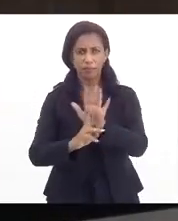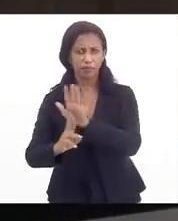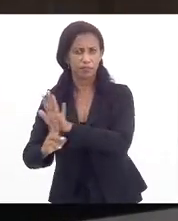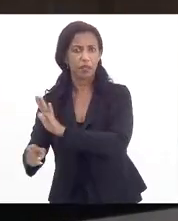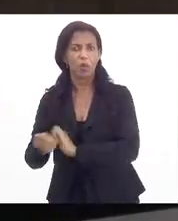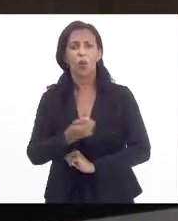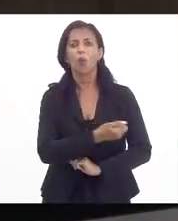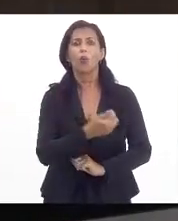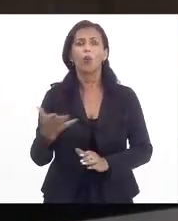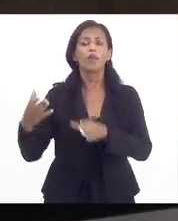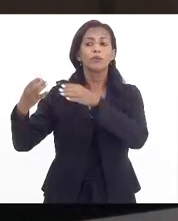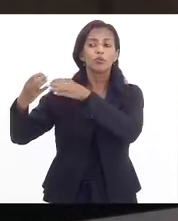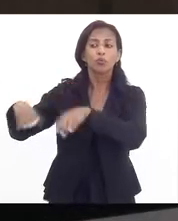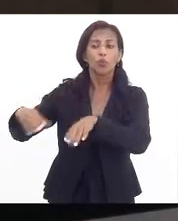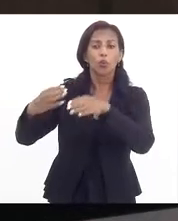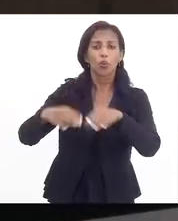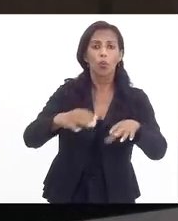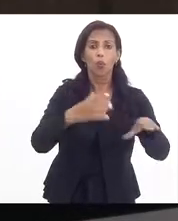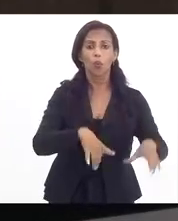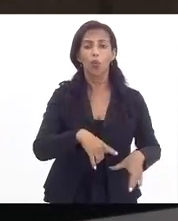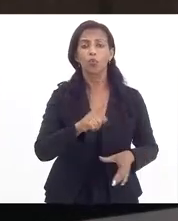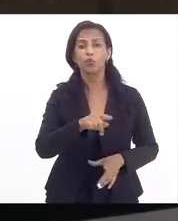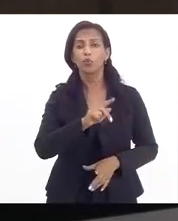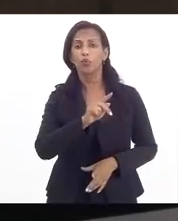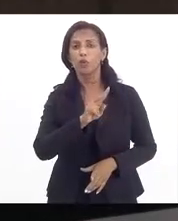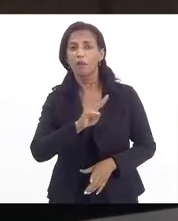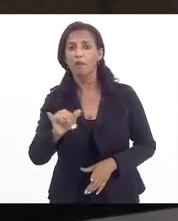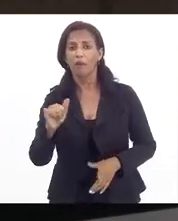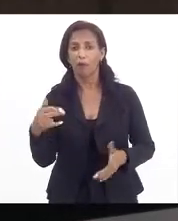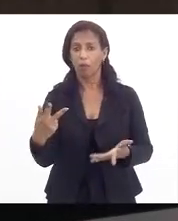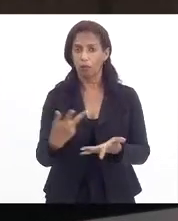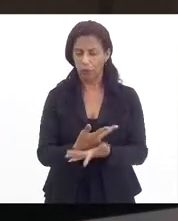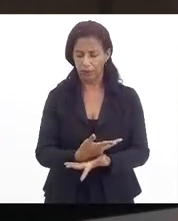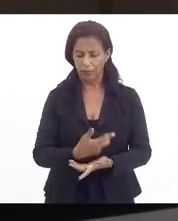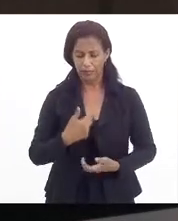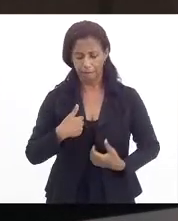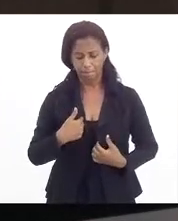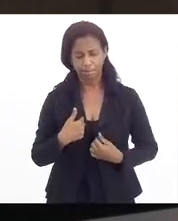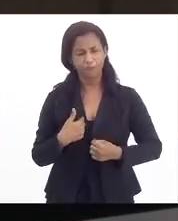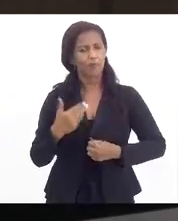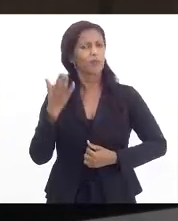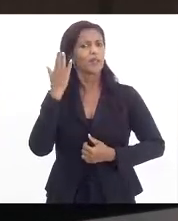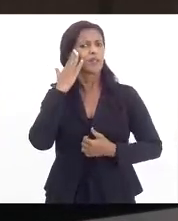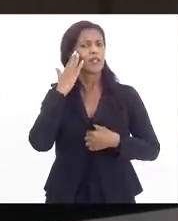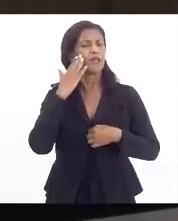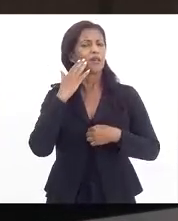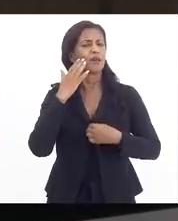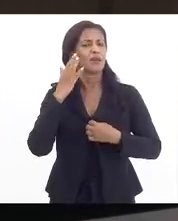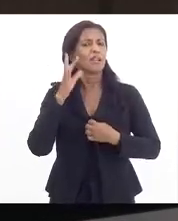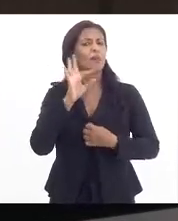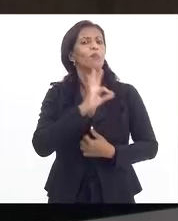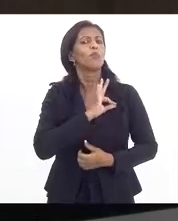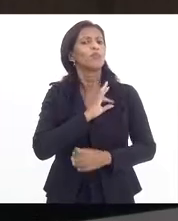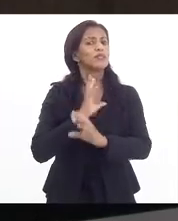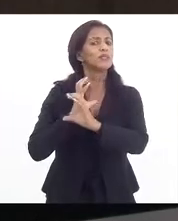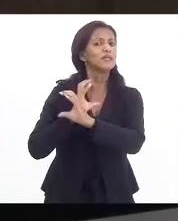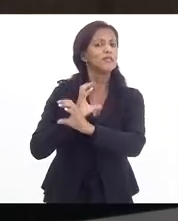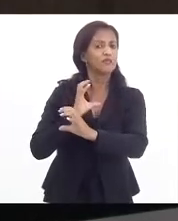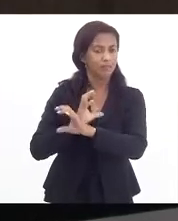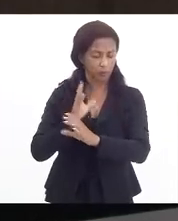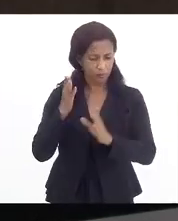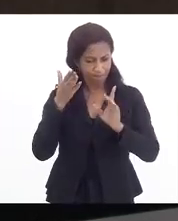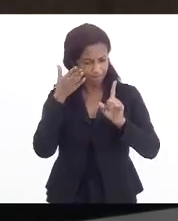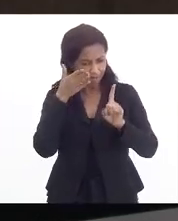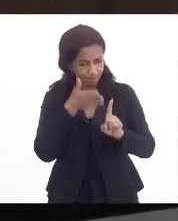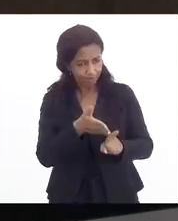quais os concursos que deveriam ser realizados e eu quero me valer do concurso da Polícia Civil e